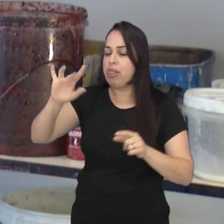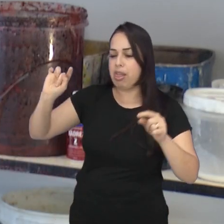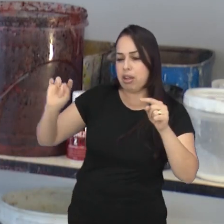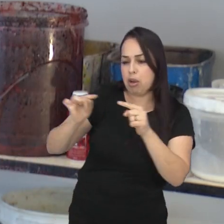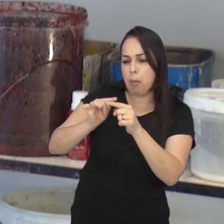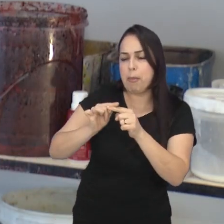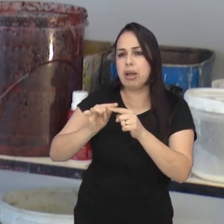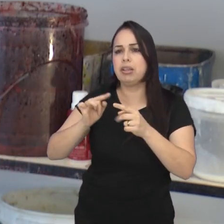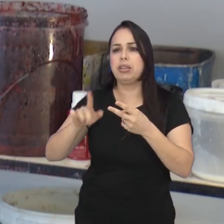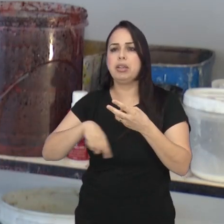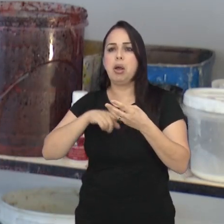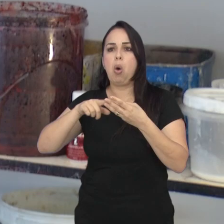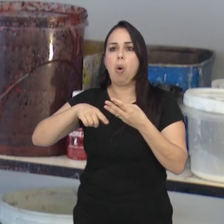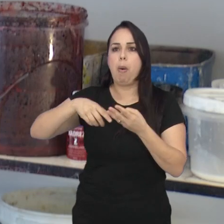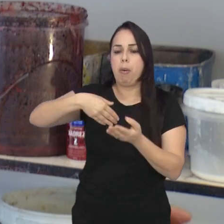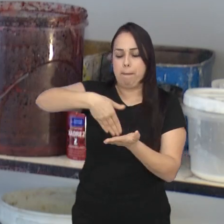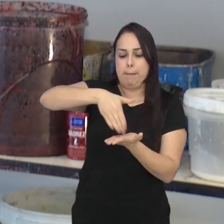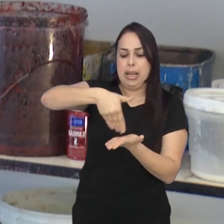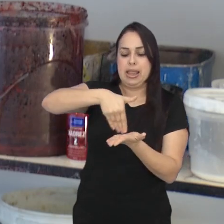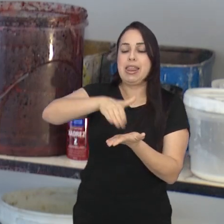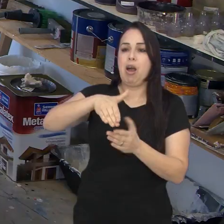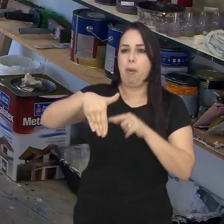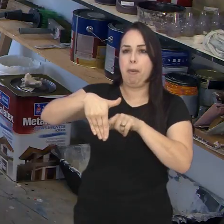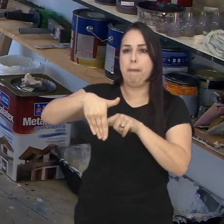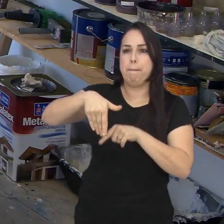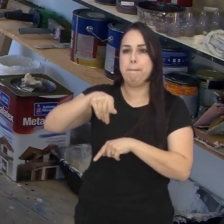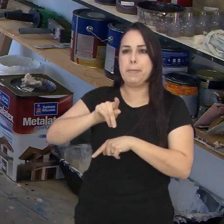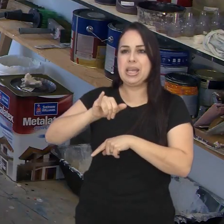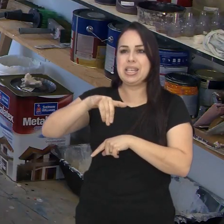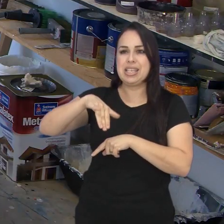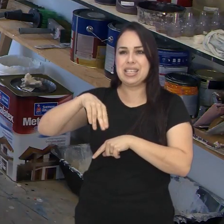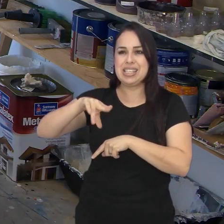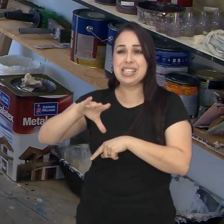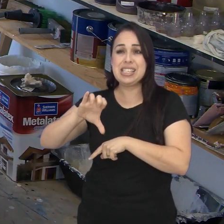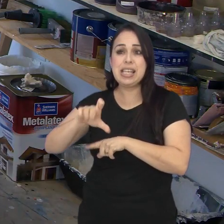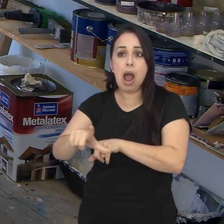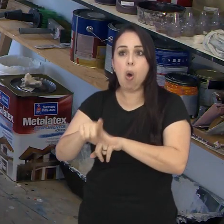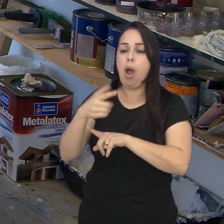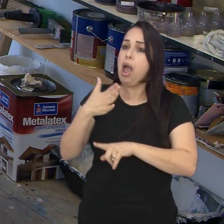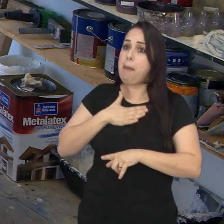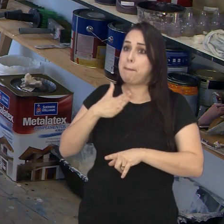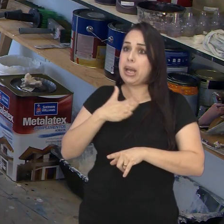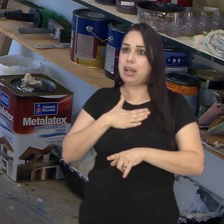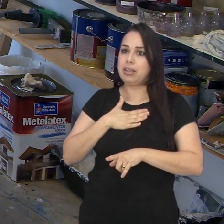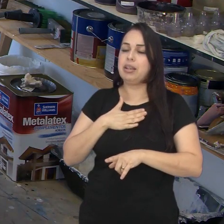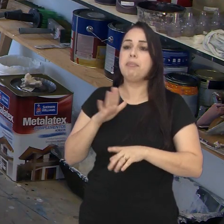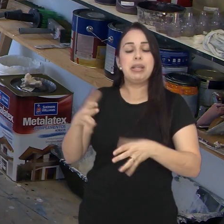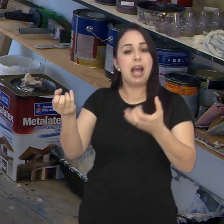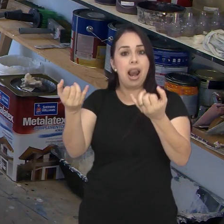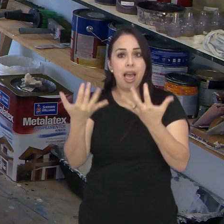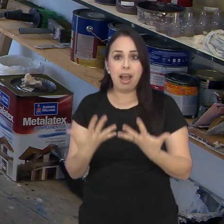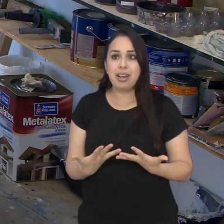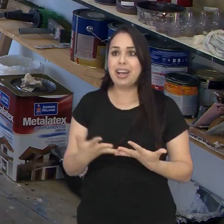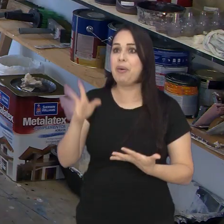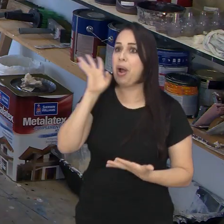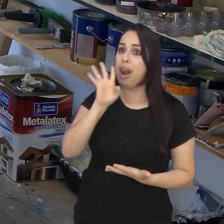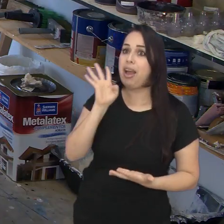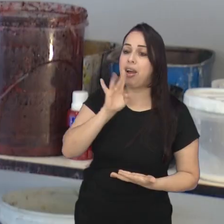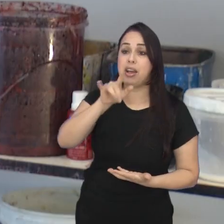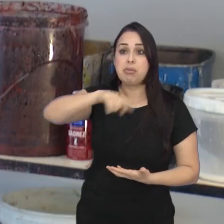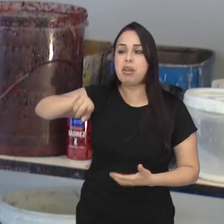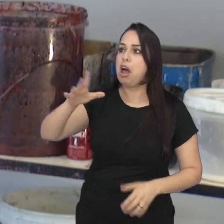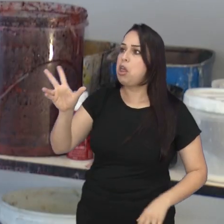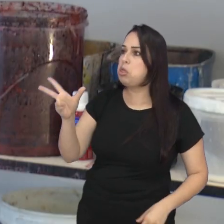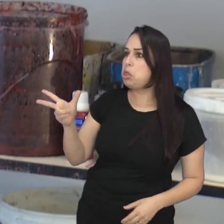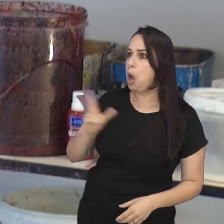interessante, o pincel que é mais interessante. Isso tudo, né? É comercial lá. Isso é uma coisa legal de você contar, porque a pessoa fala, nossa,